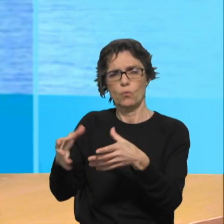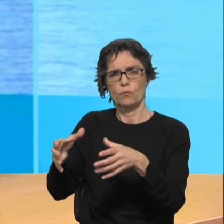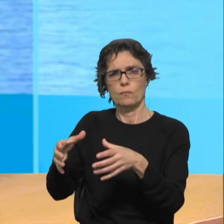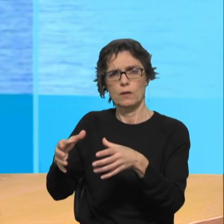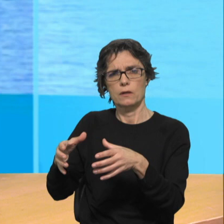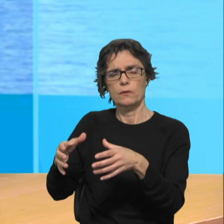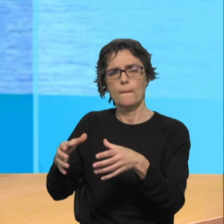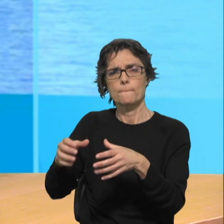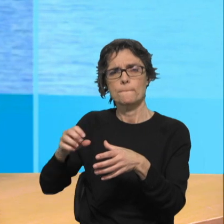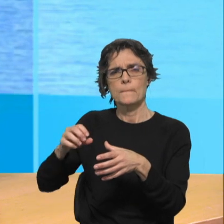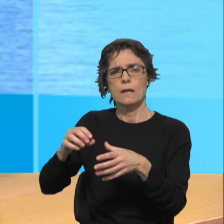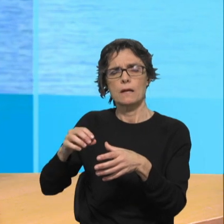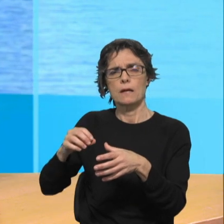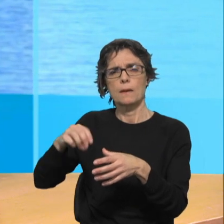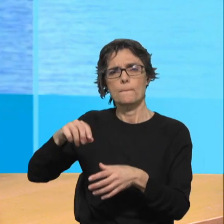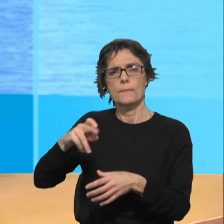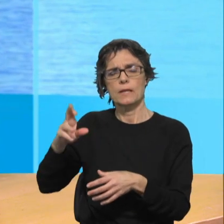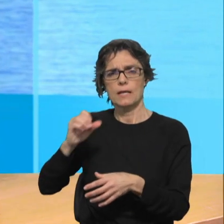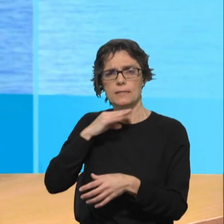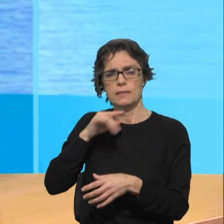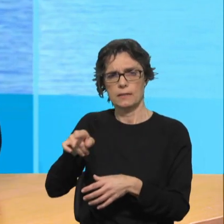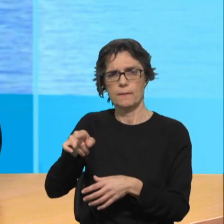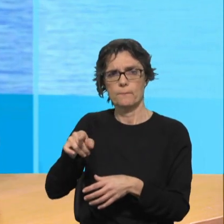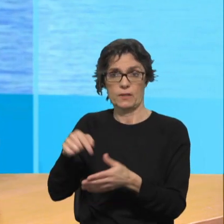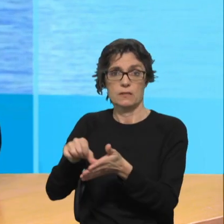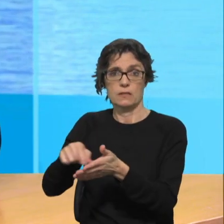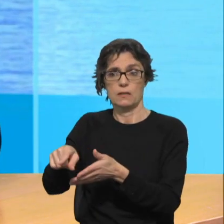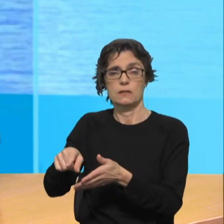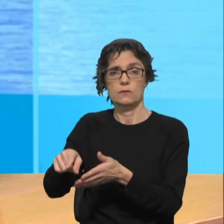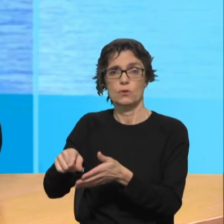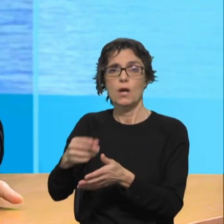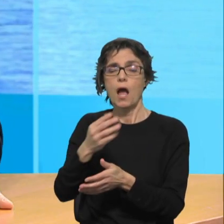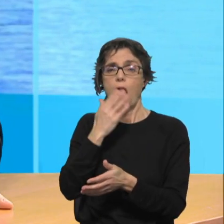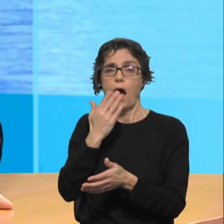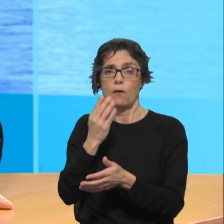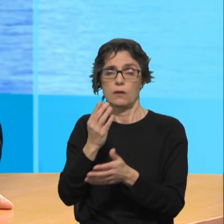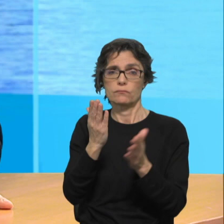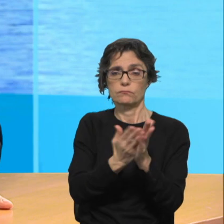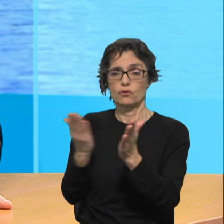Agualva e Miracintra, que é central, e como dou aula nas duas escolas, vejo